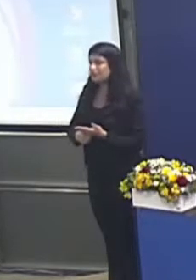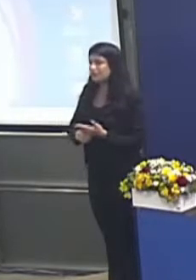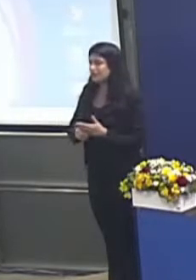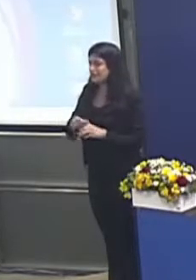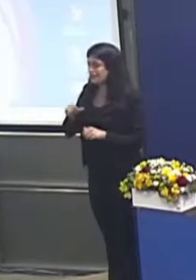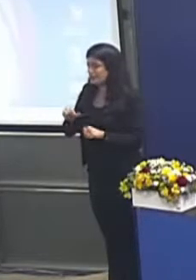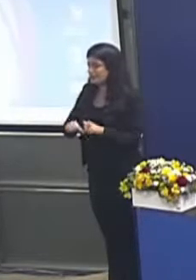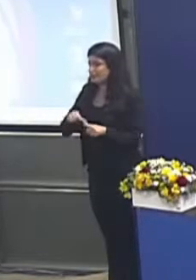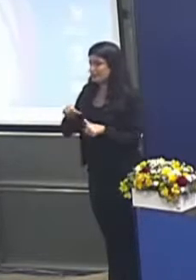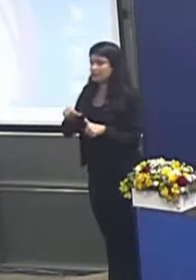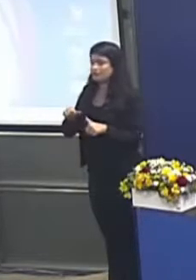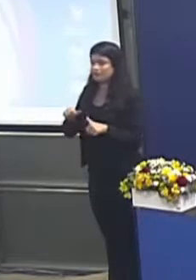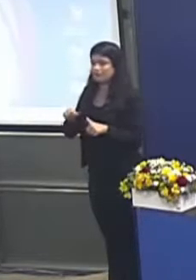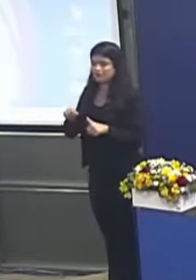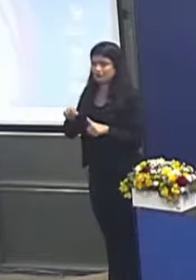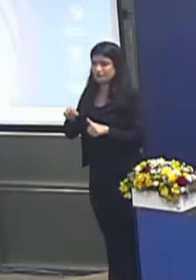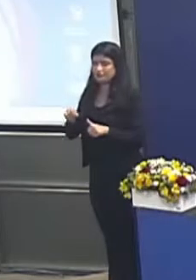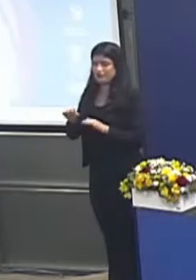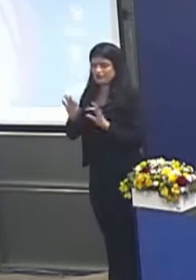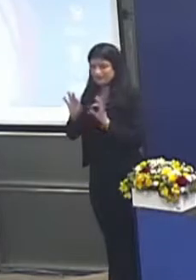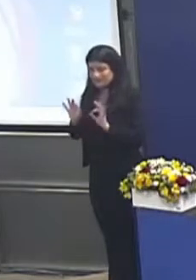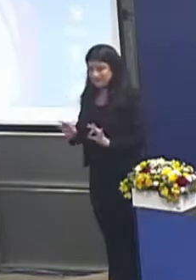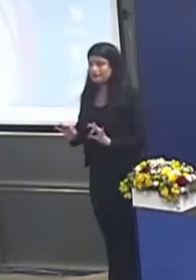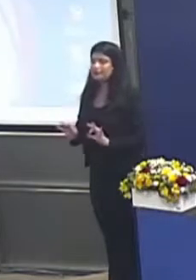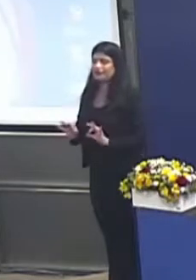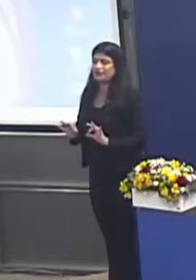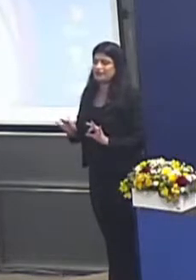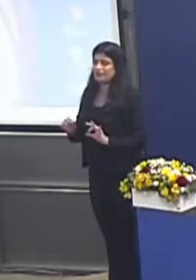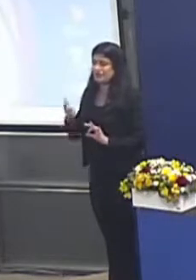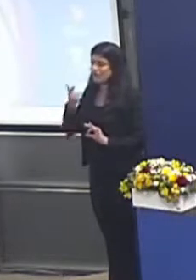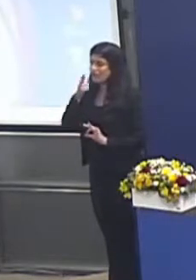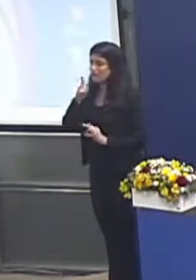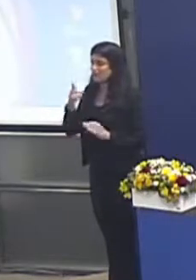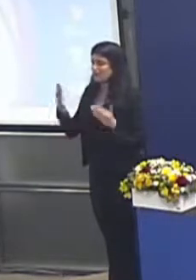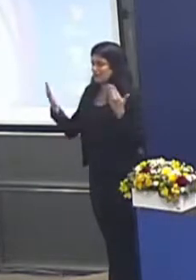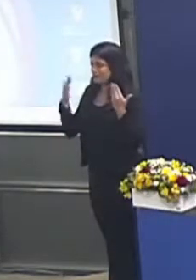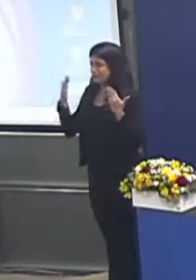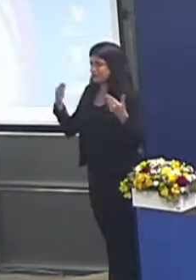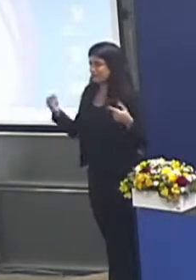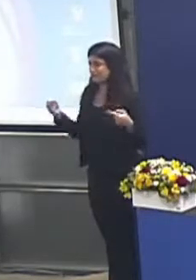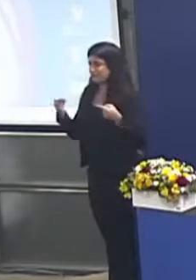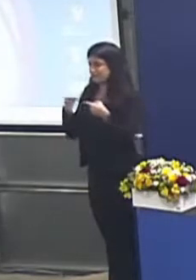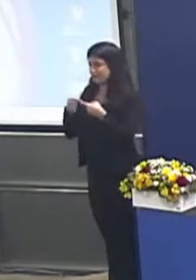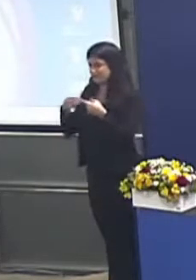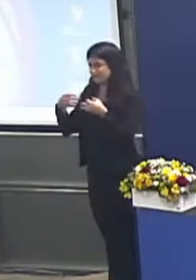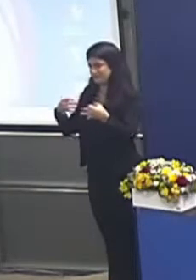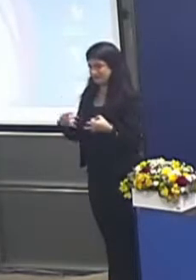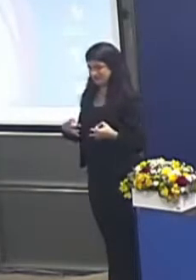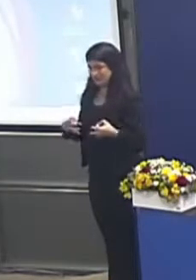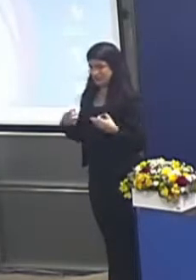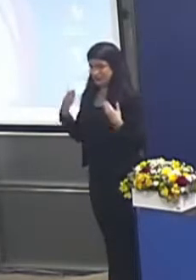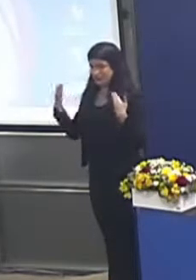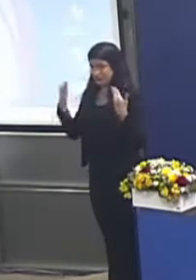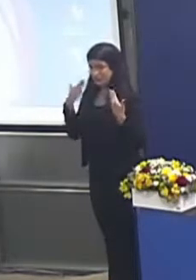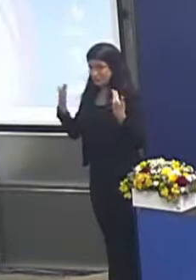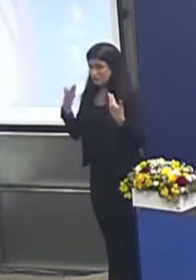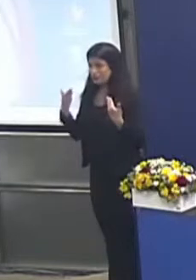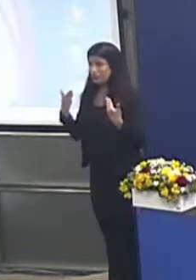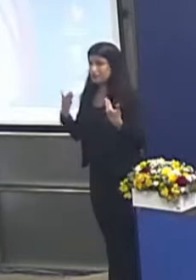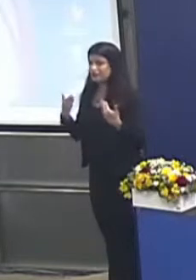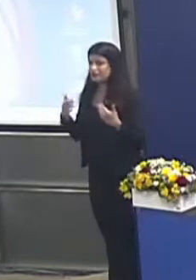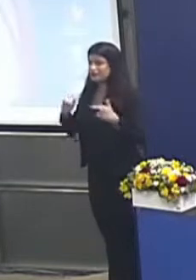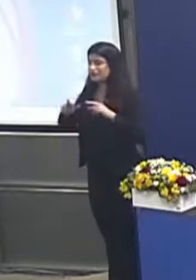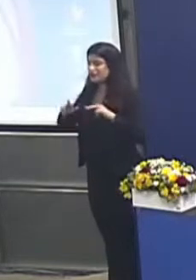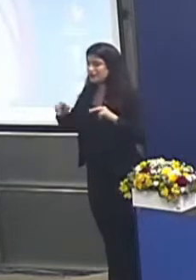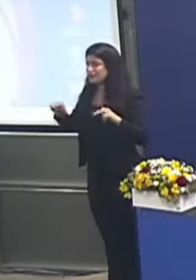transformação dessas realidades. Só assim essa psicologia faz sentido. uma psicologia apartada